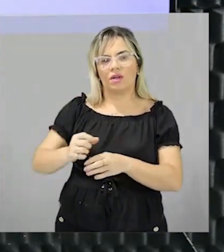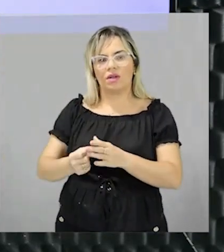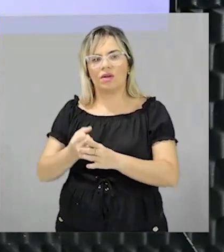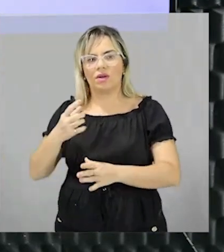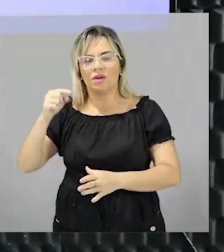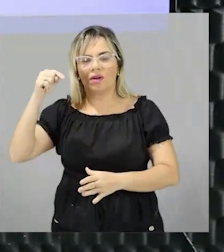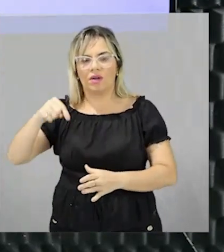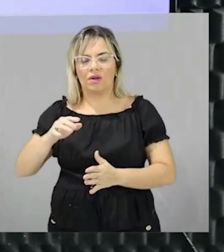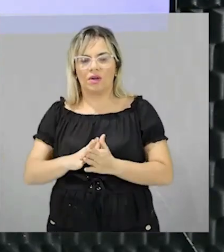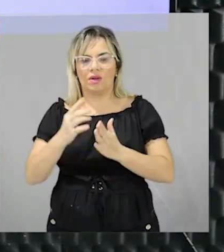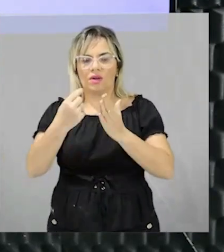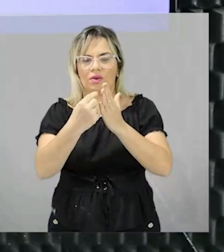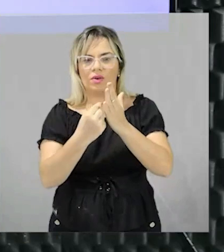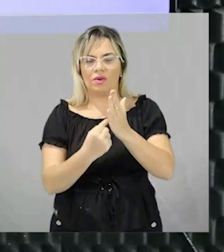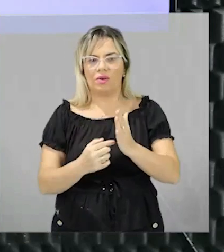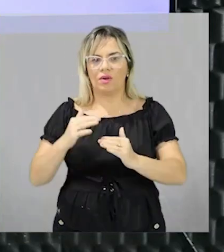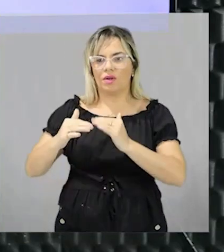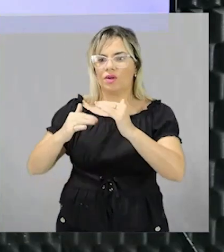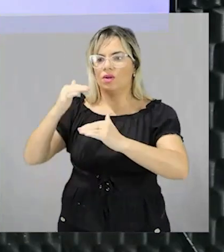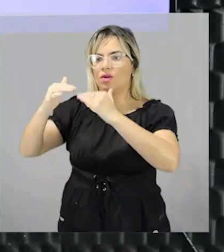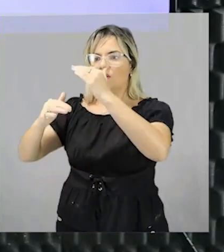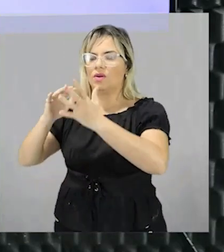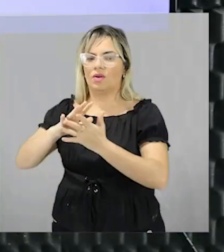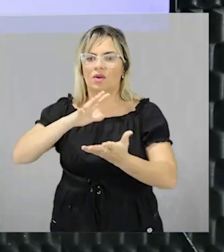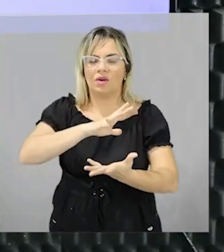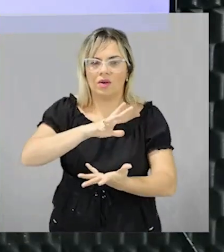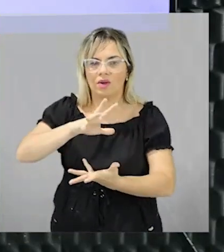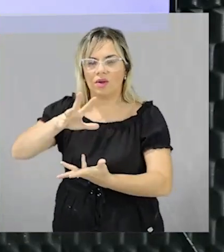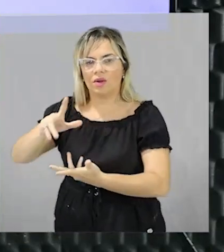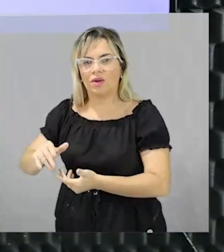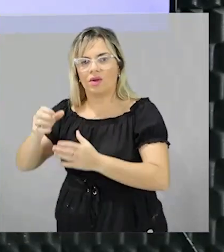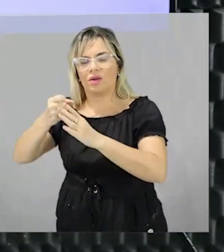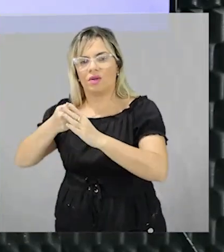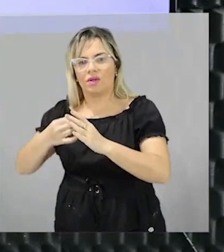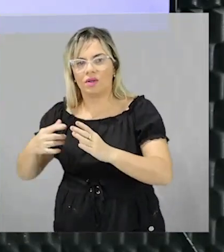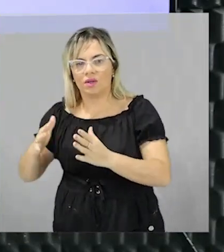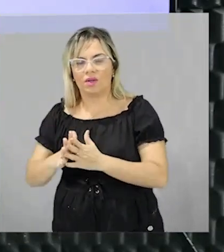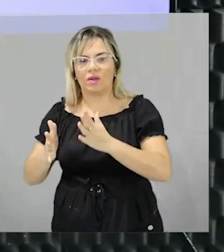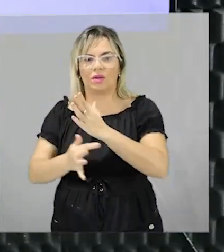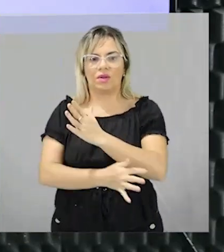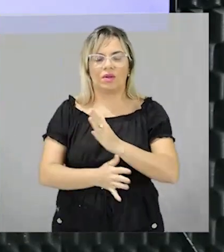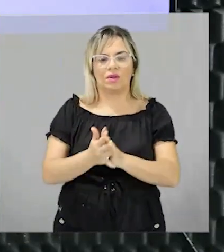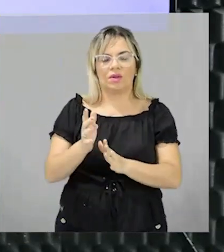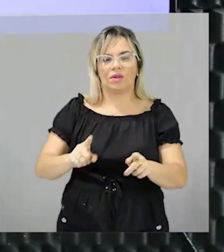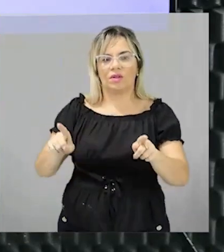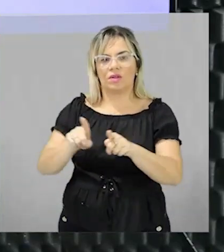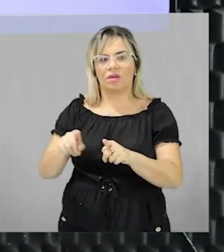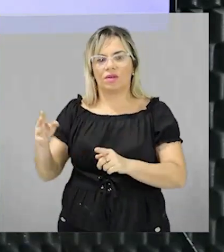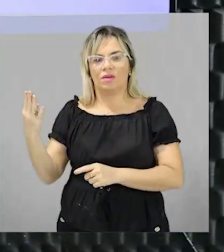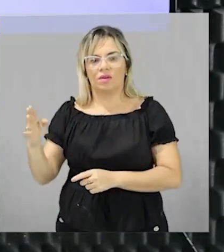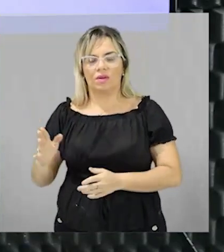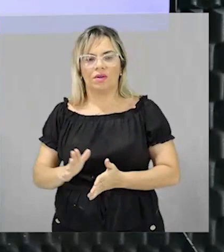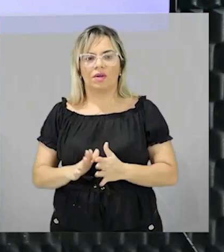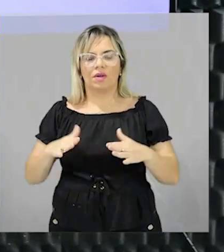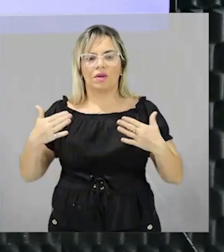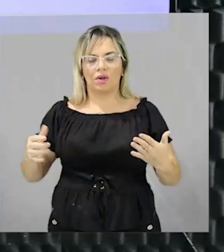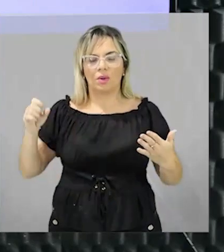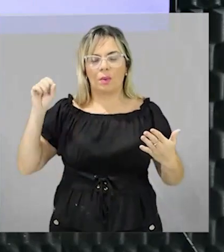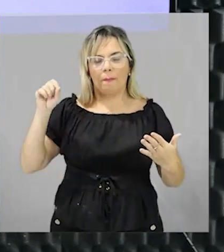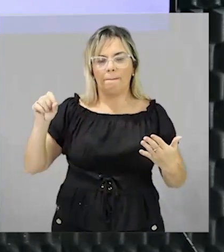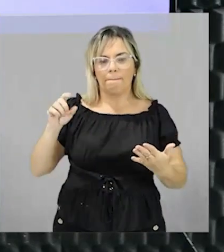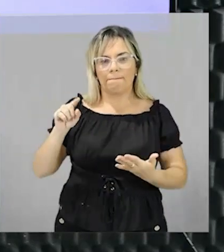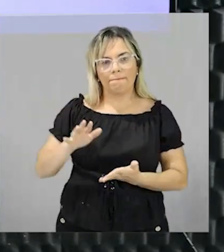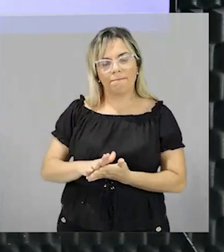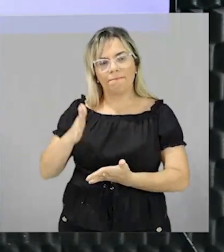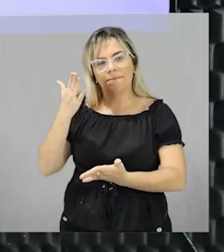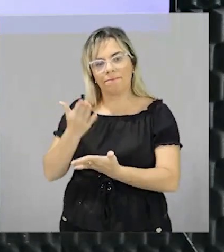conseguir pontuar a evolução do nosso planeta no aspecto físico, mas também no aspecto biológico. Tanto é, galera, que tu